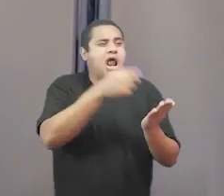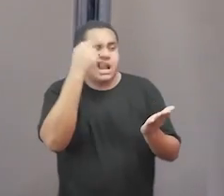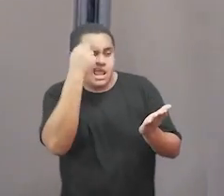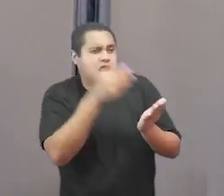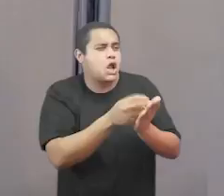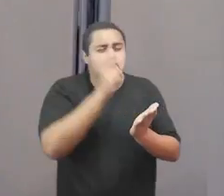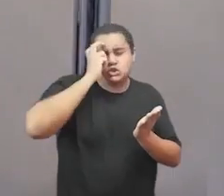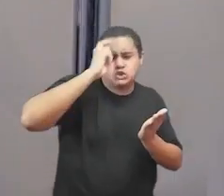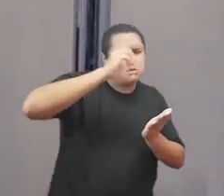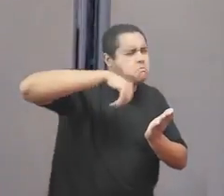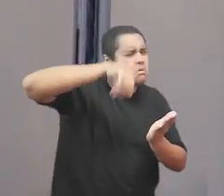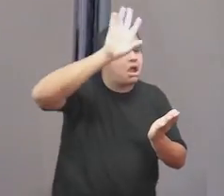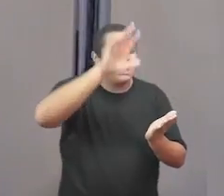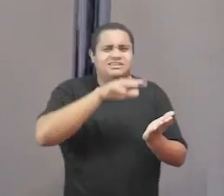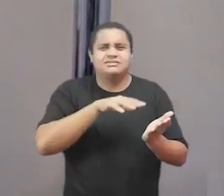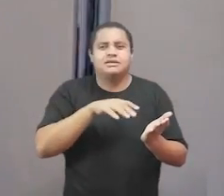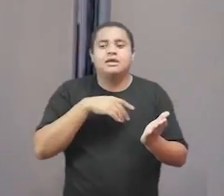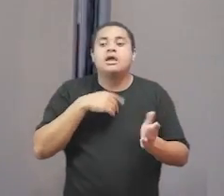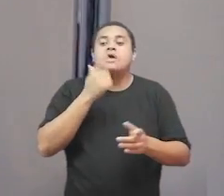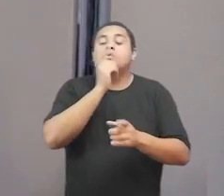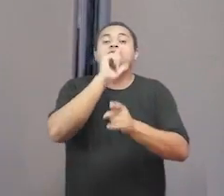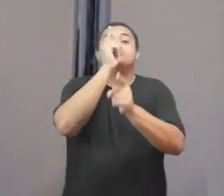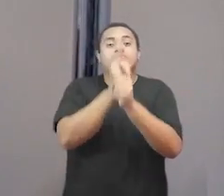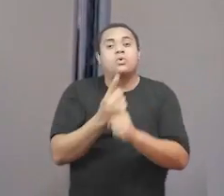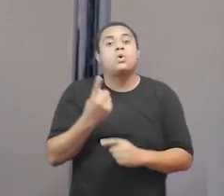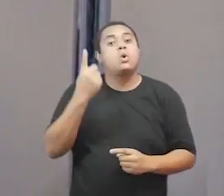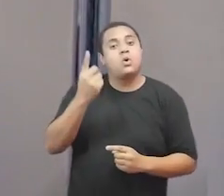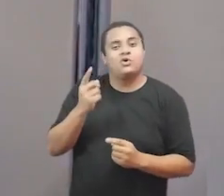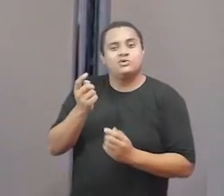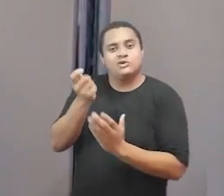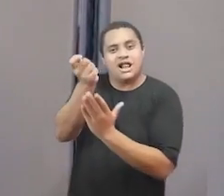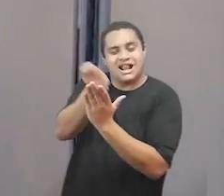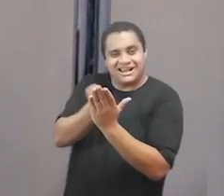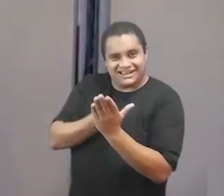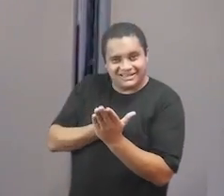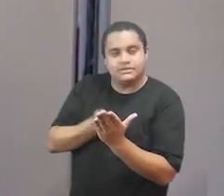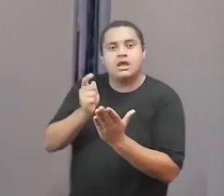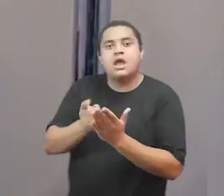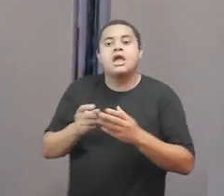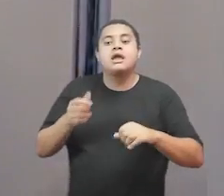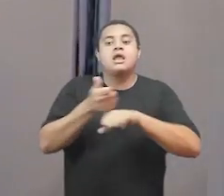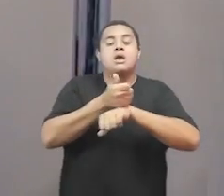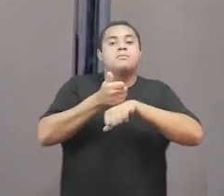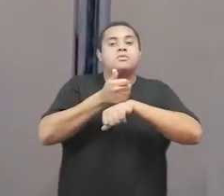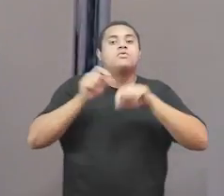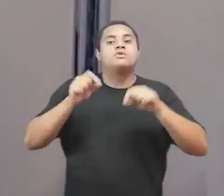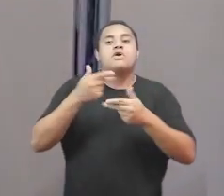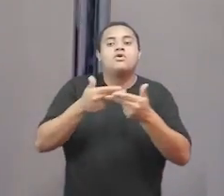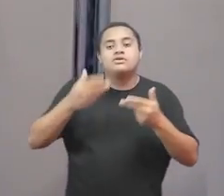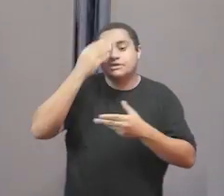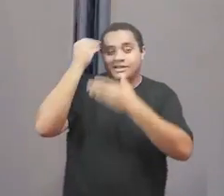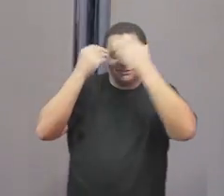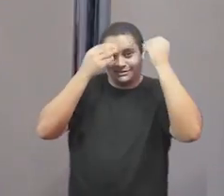brilhante, super memória, tudo assim. E eu consegui encontrar um autor que ele é especializado em esquecer. Walter Rizzo,